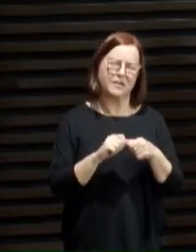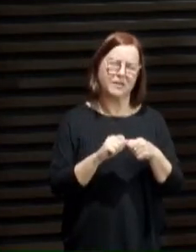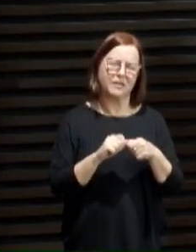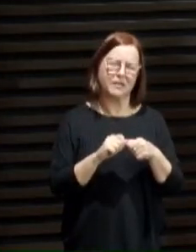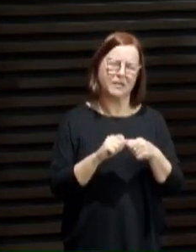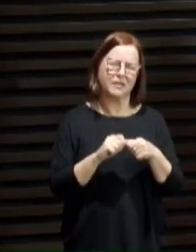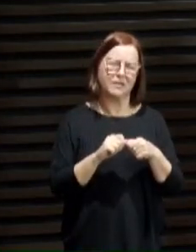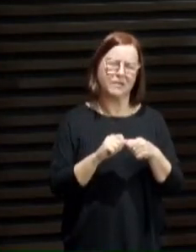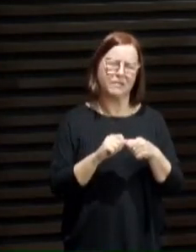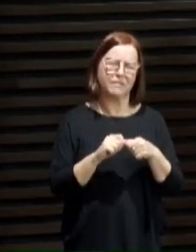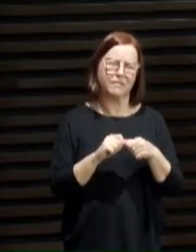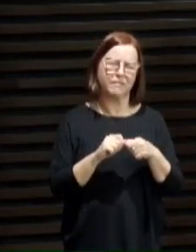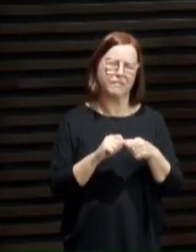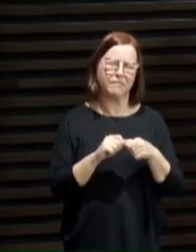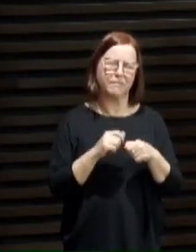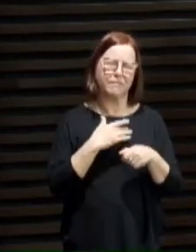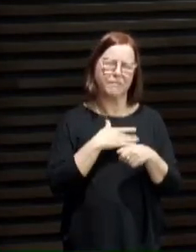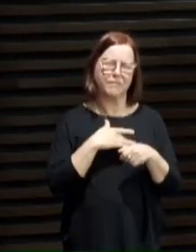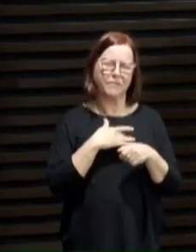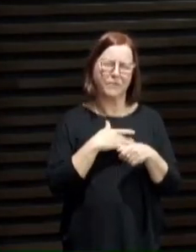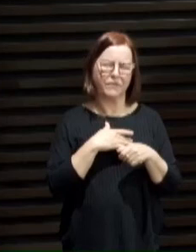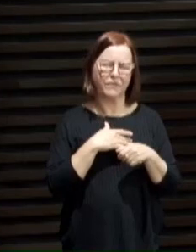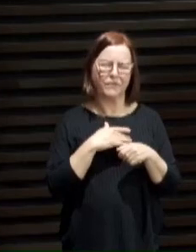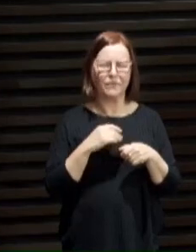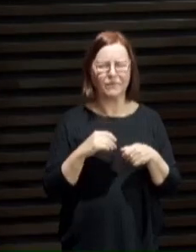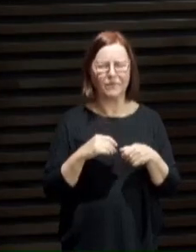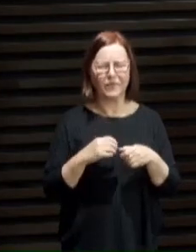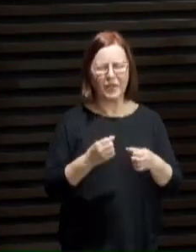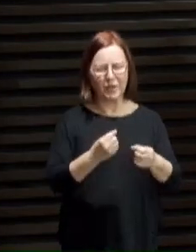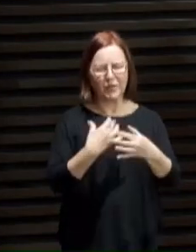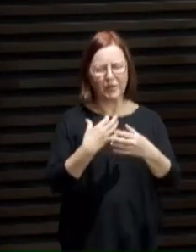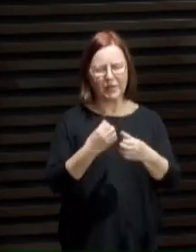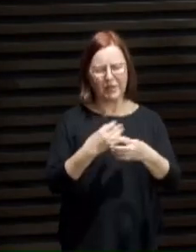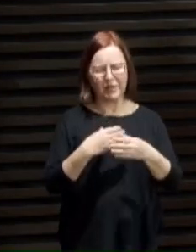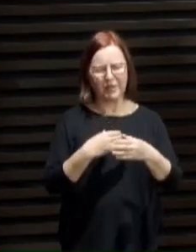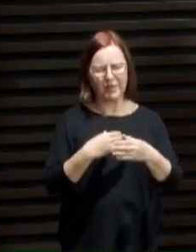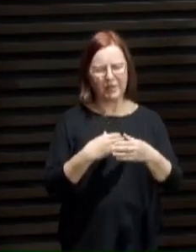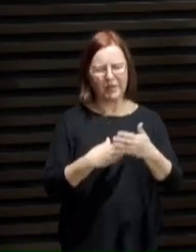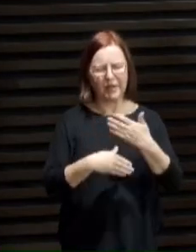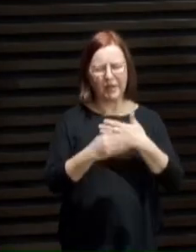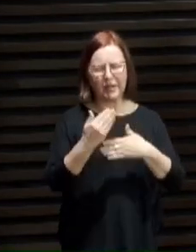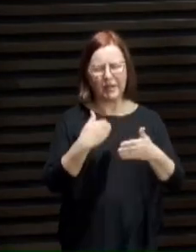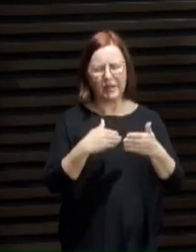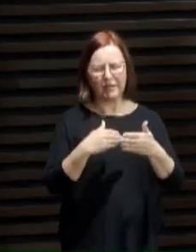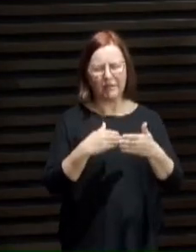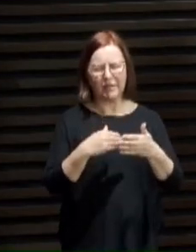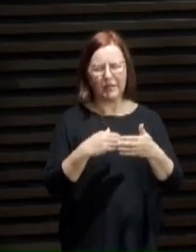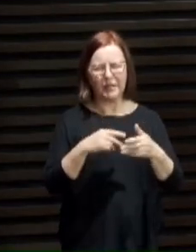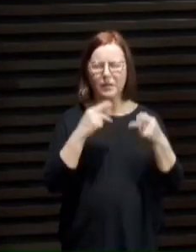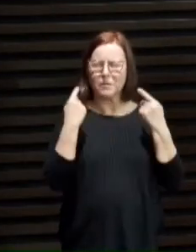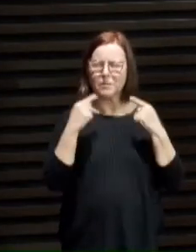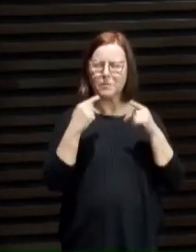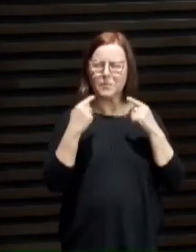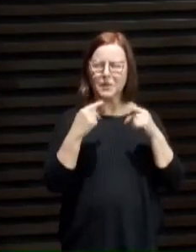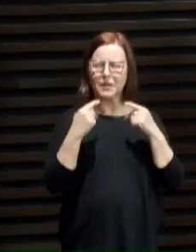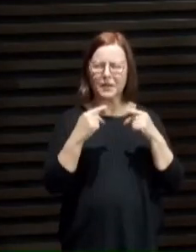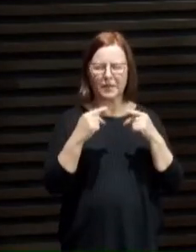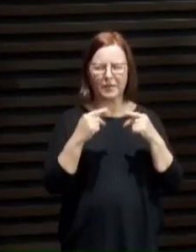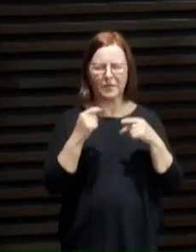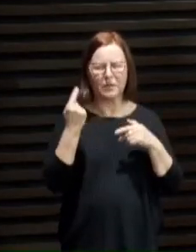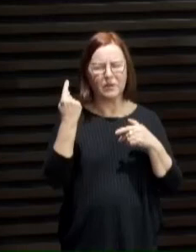Visita-nos hoje, Senhor, e através de cada exposição do texto, vai transformando o nosso